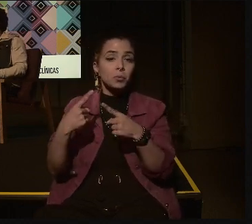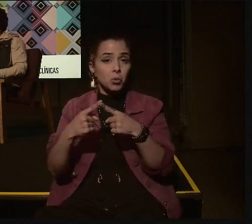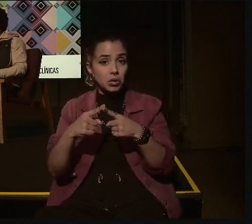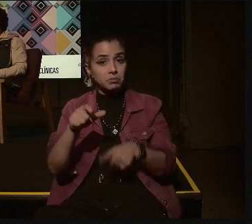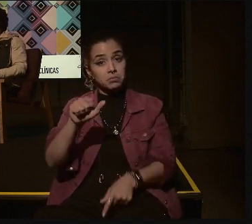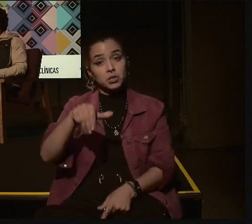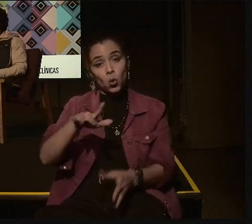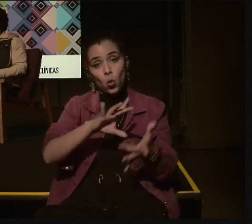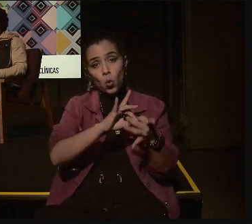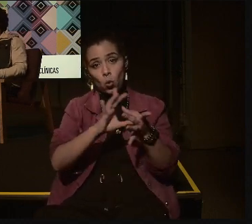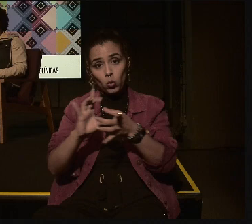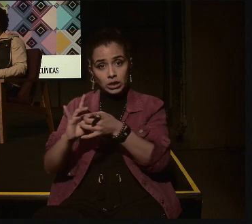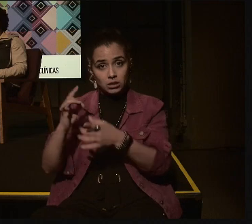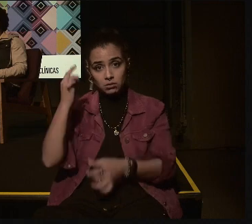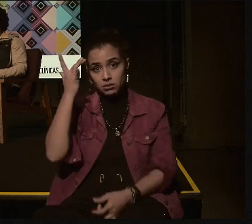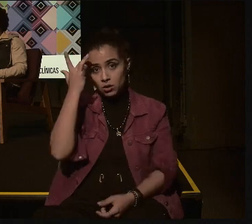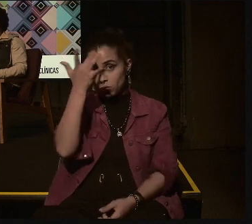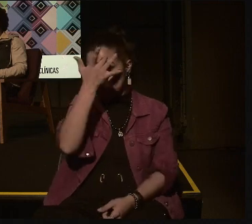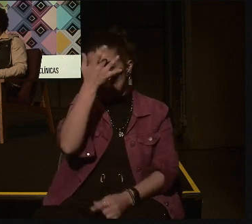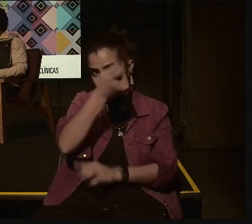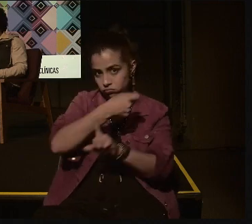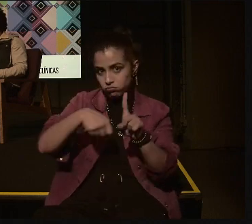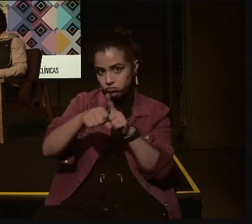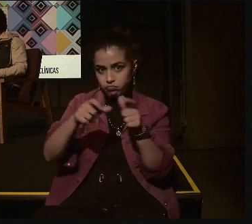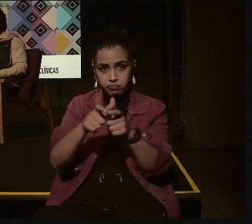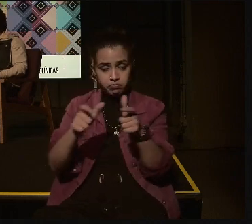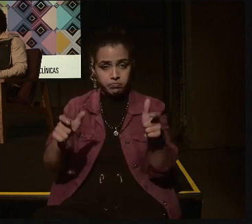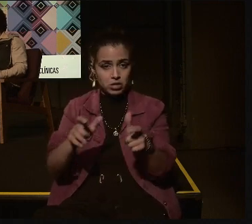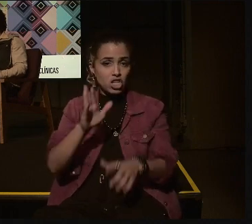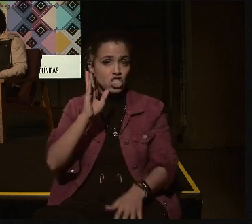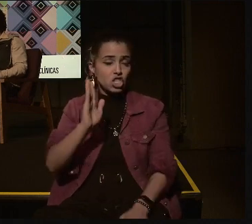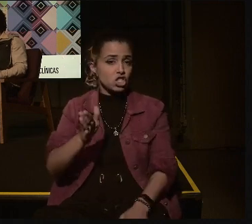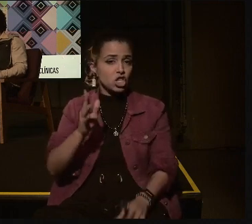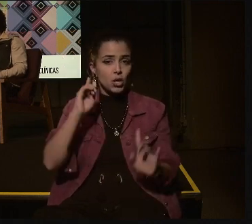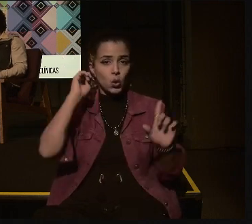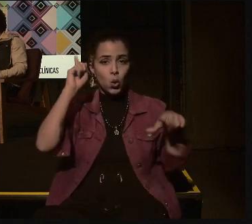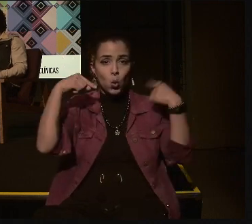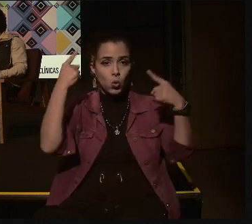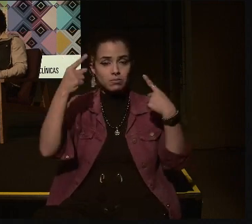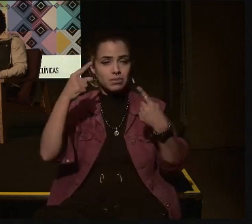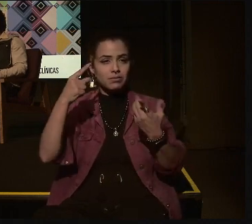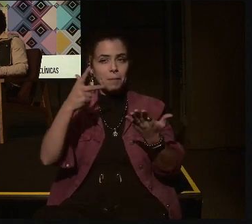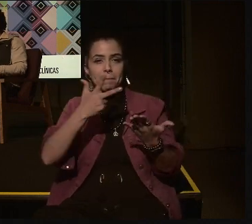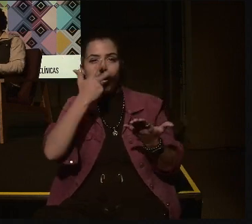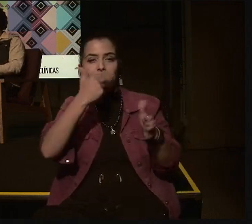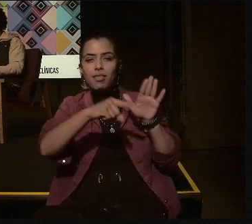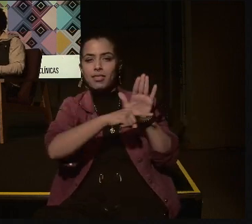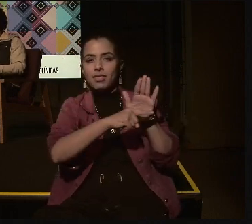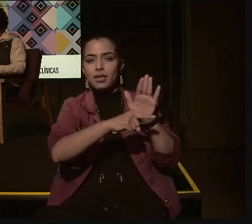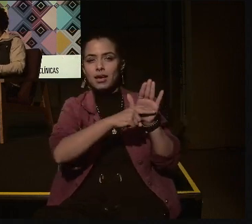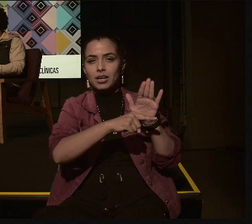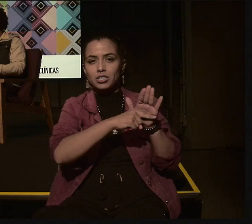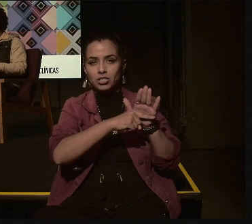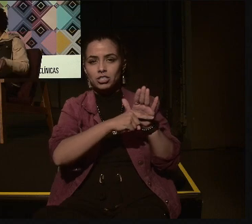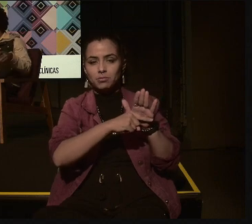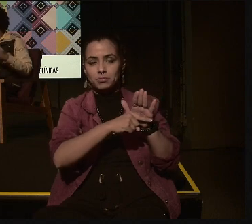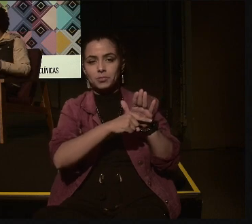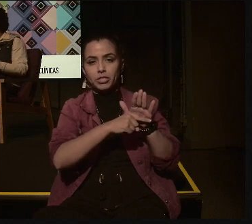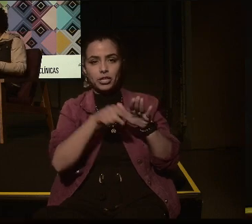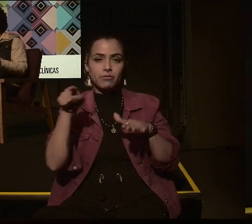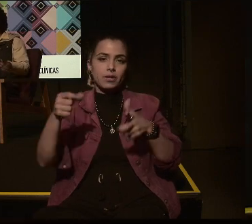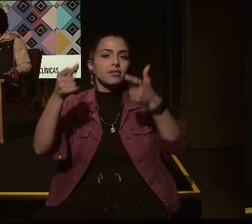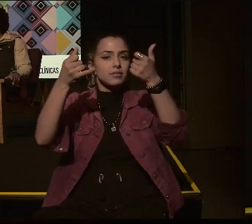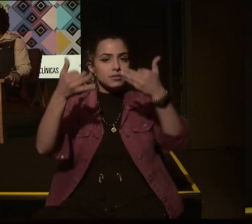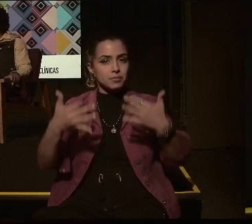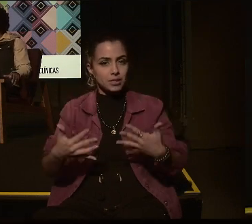tem, em que enlouquecimento é uma ontologia negativa. Acho que você fez uma diferenciação a partir da